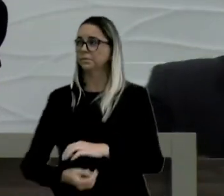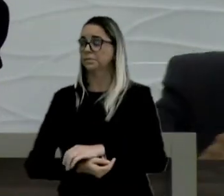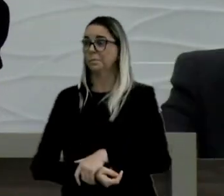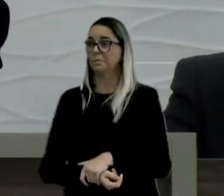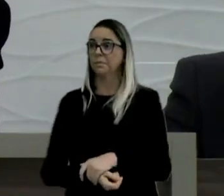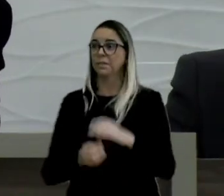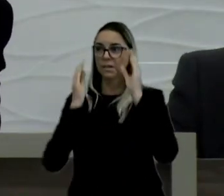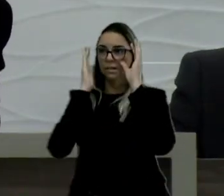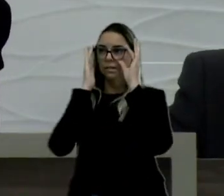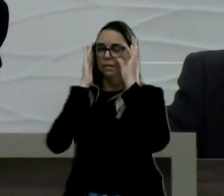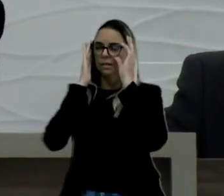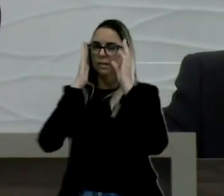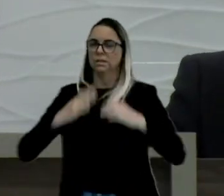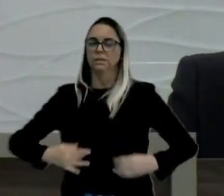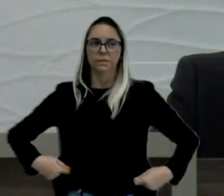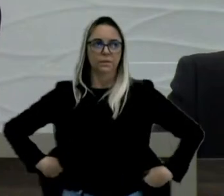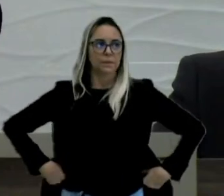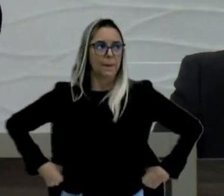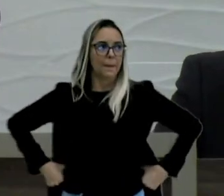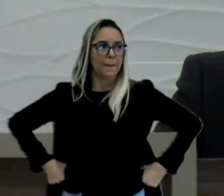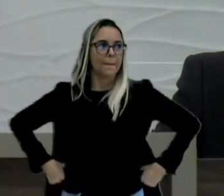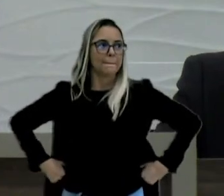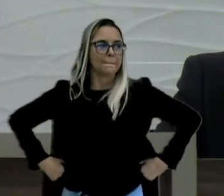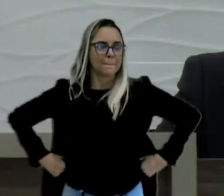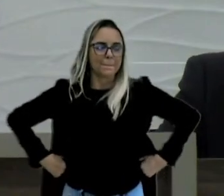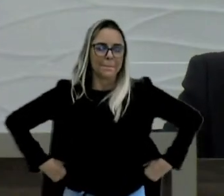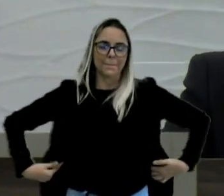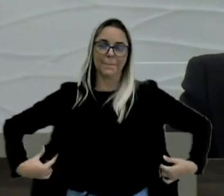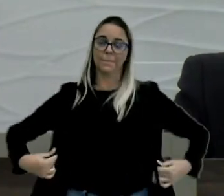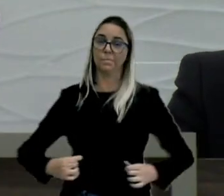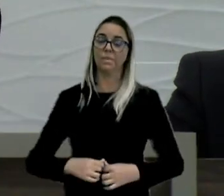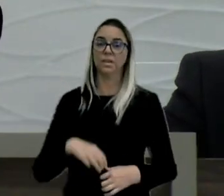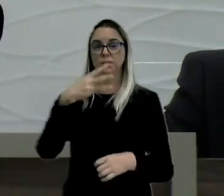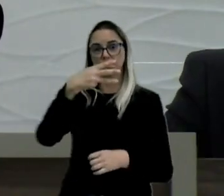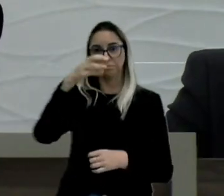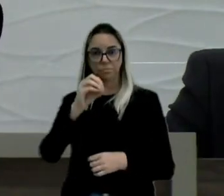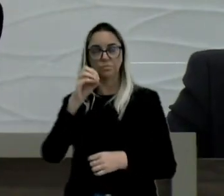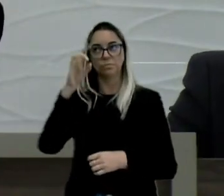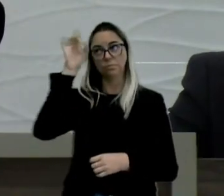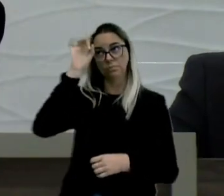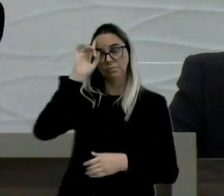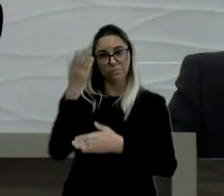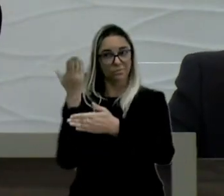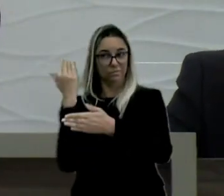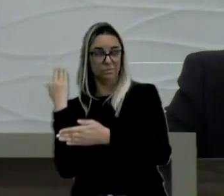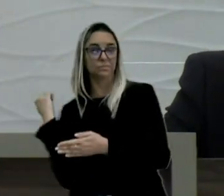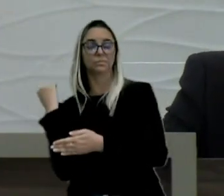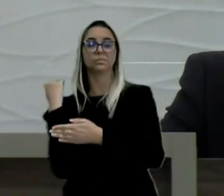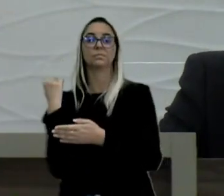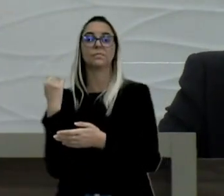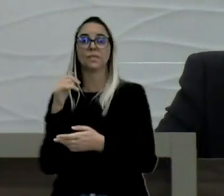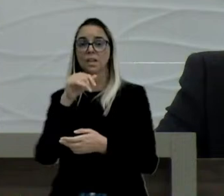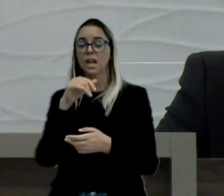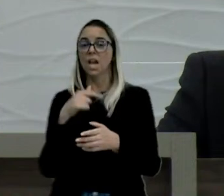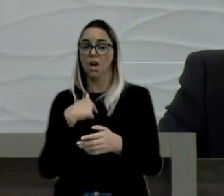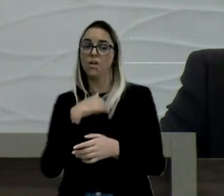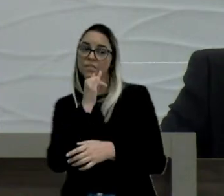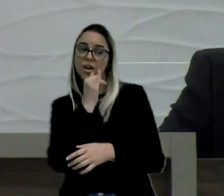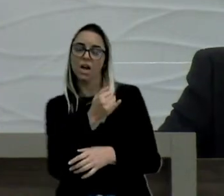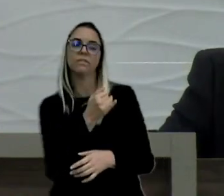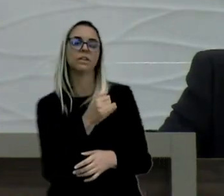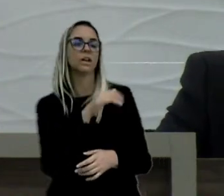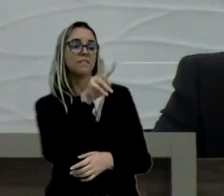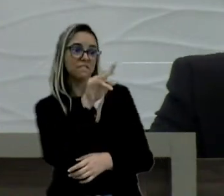A há 30 dias atrás ou 40 chegou o pessoal da compe sãoo e eu falava que a Vila Delma tava tava dois meses sem